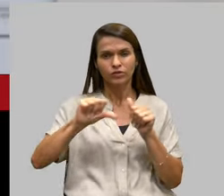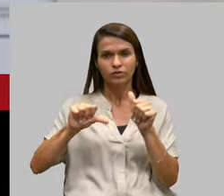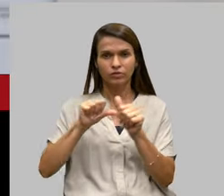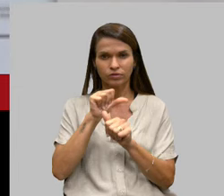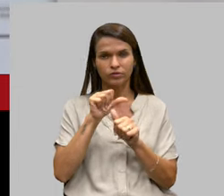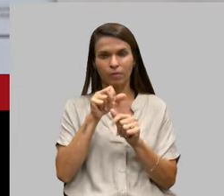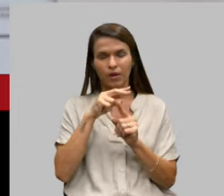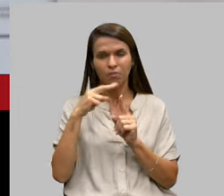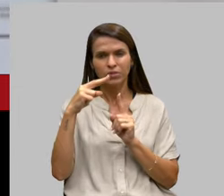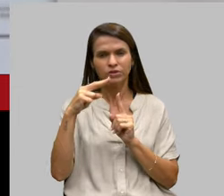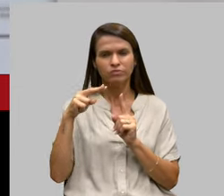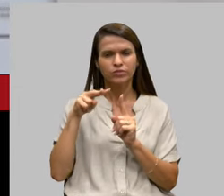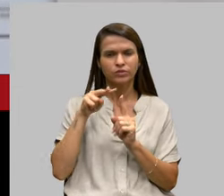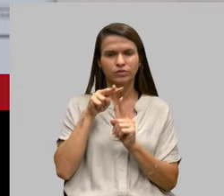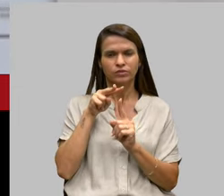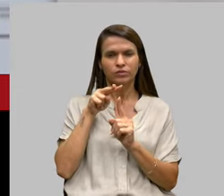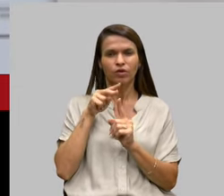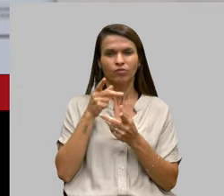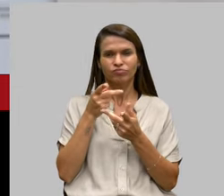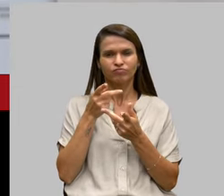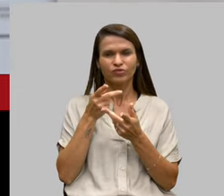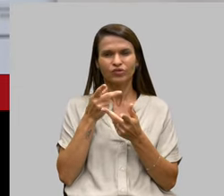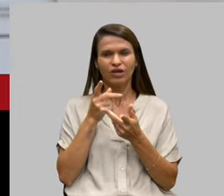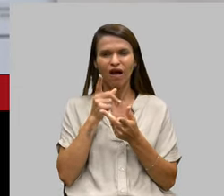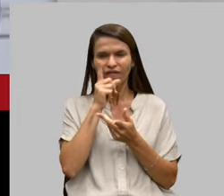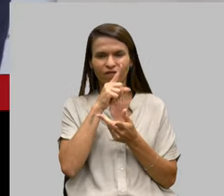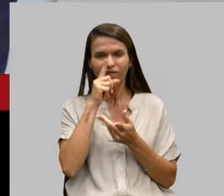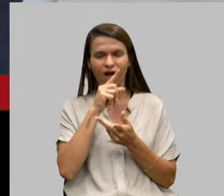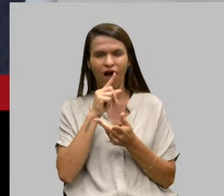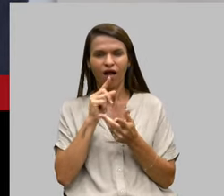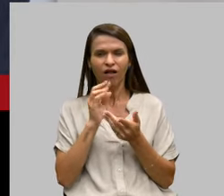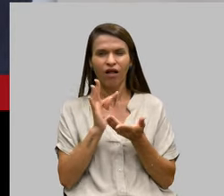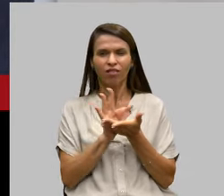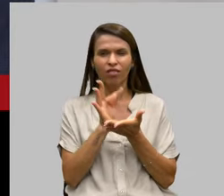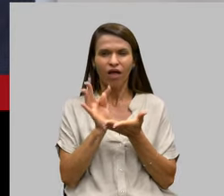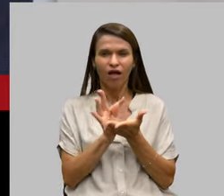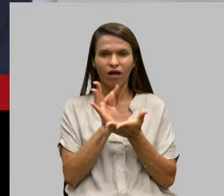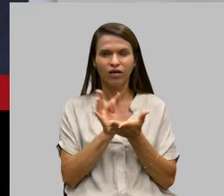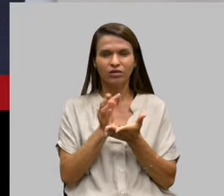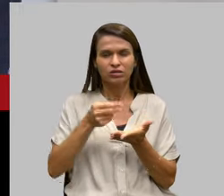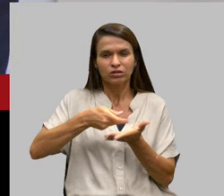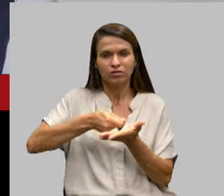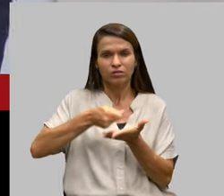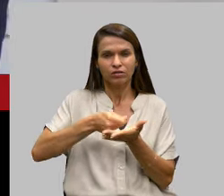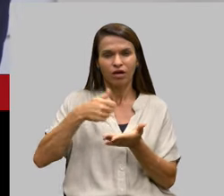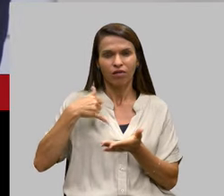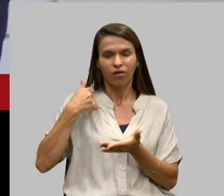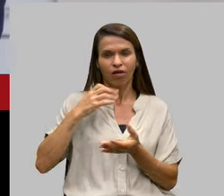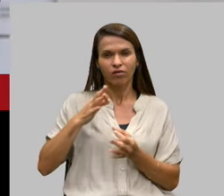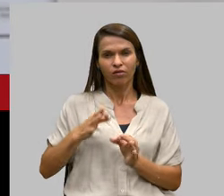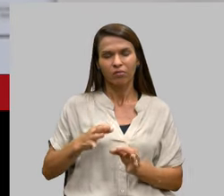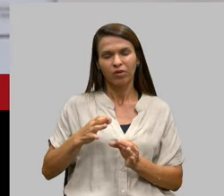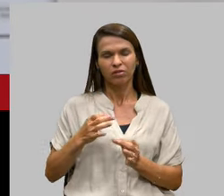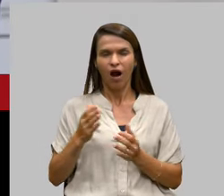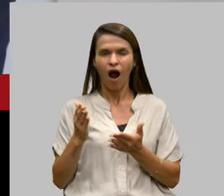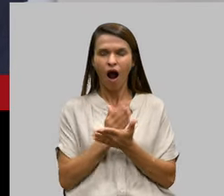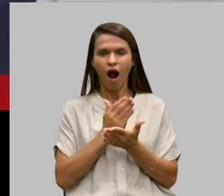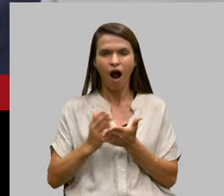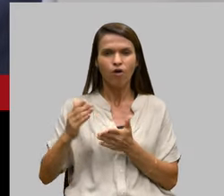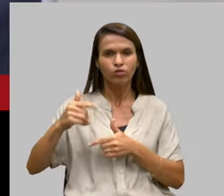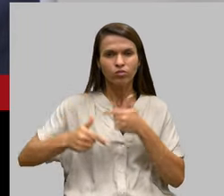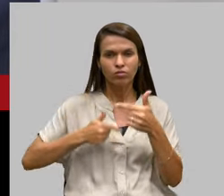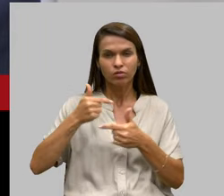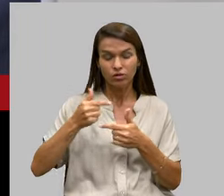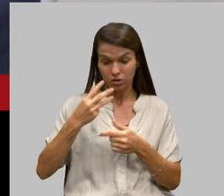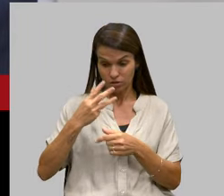percepção da inviabilidade técnica de se exigir uma uma idade mínima para determinadas atividades que em 3